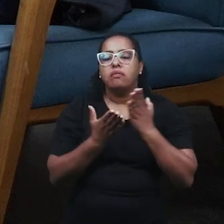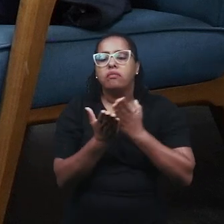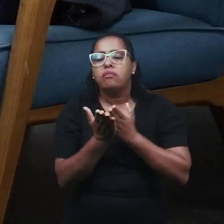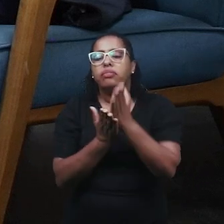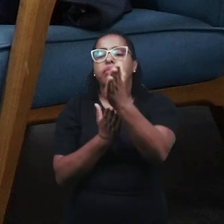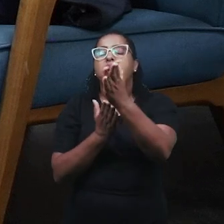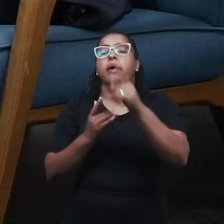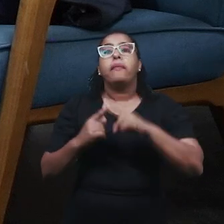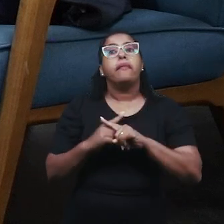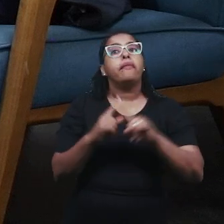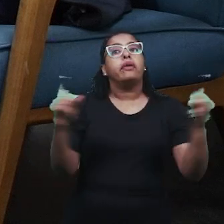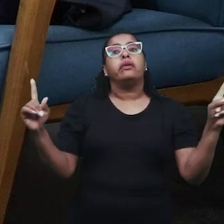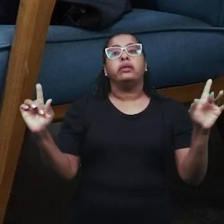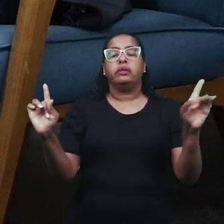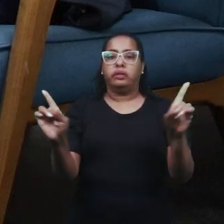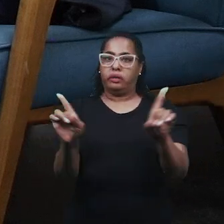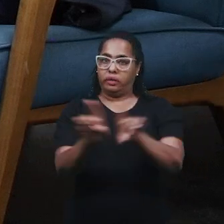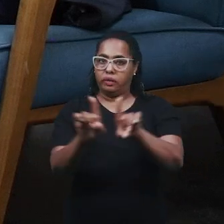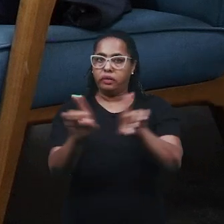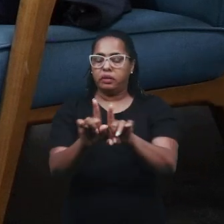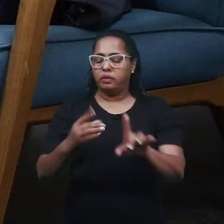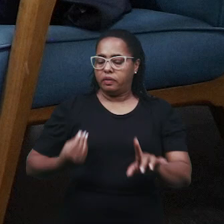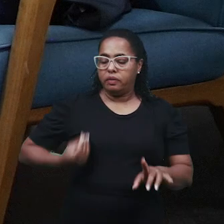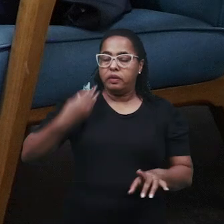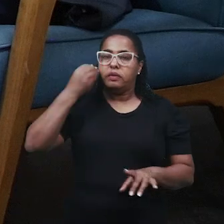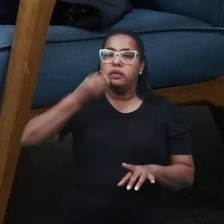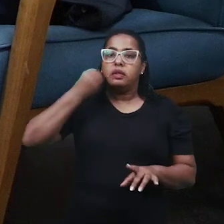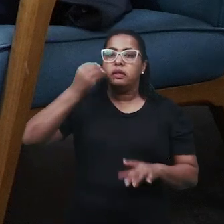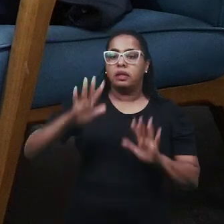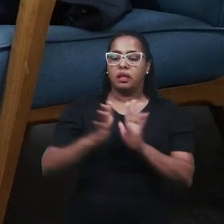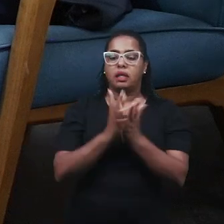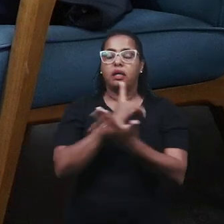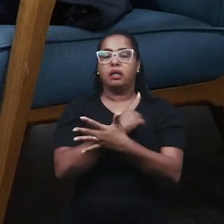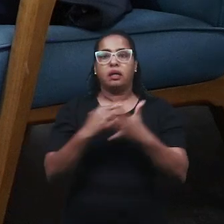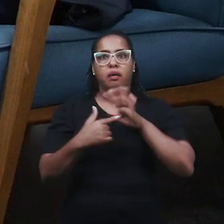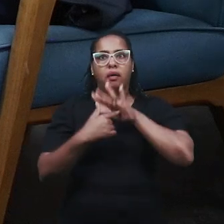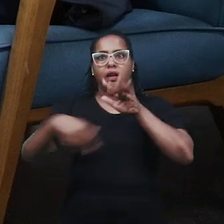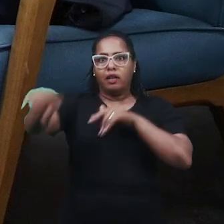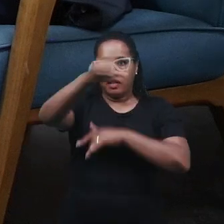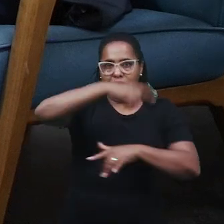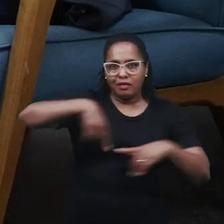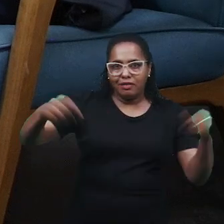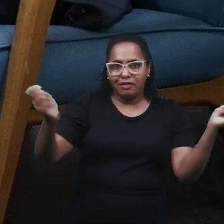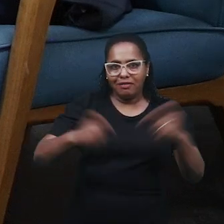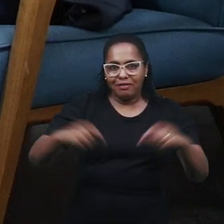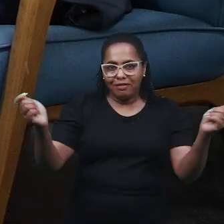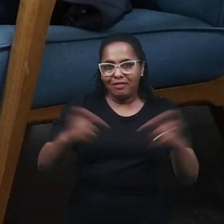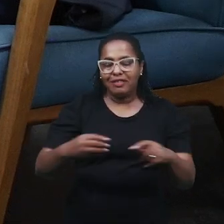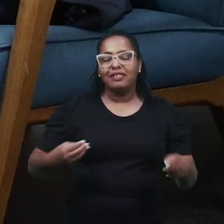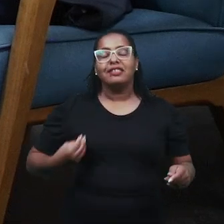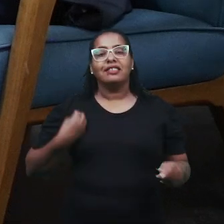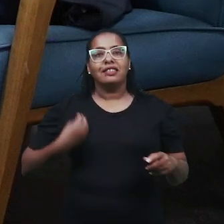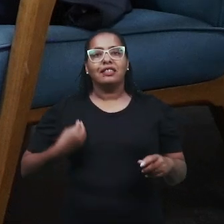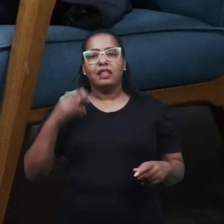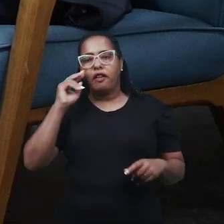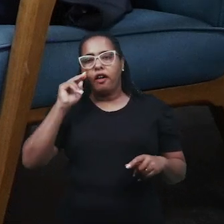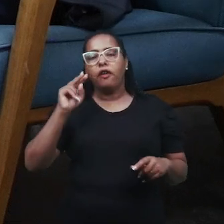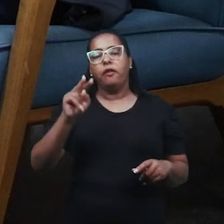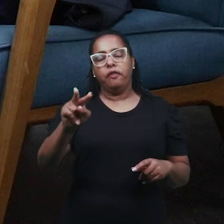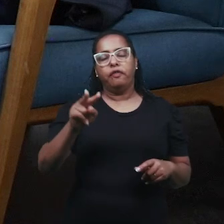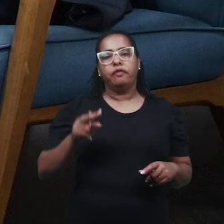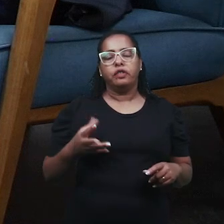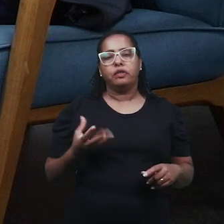dá, mas também viver as experiências que a Bíblia diz que nós podemos viver. Então eu tenho ouvido bastante, visto